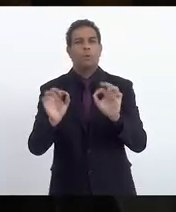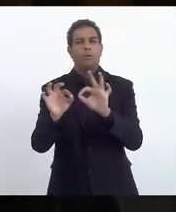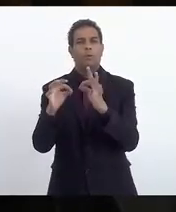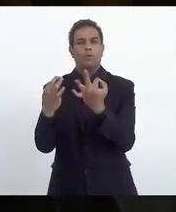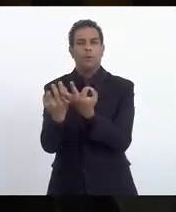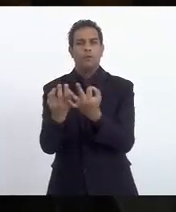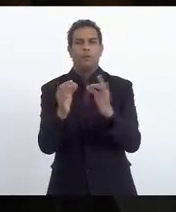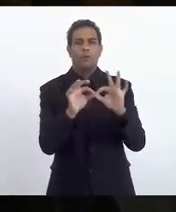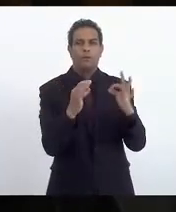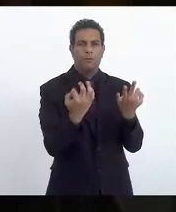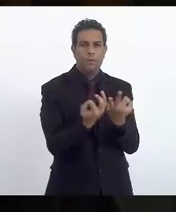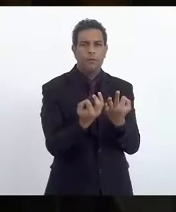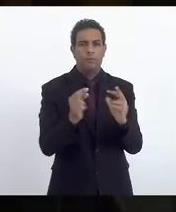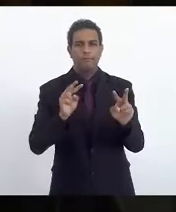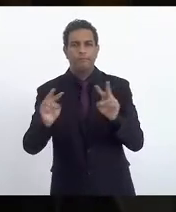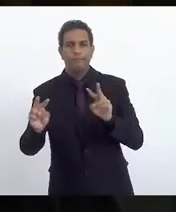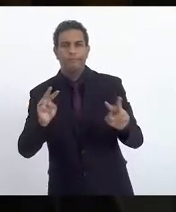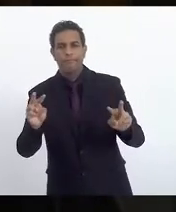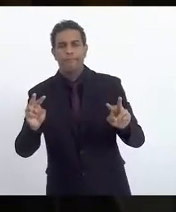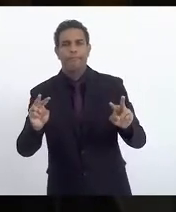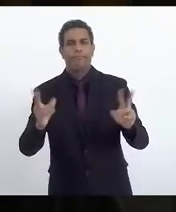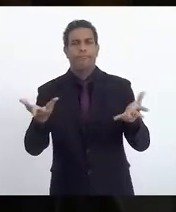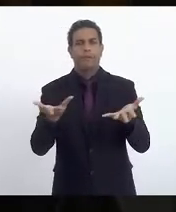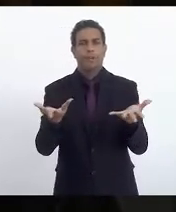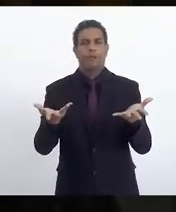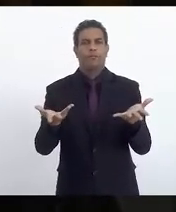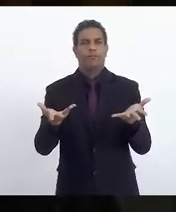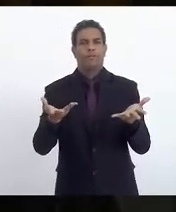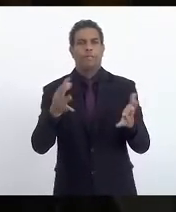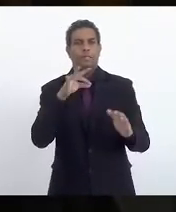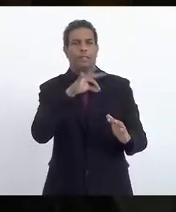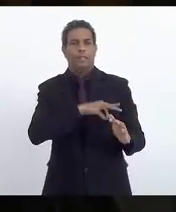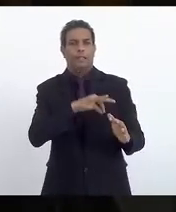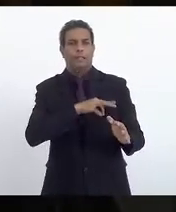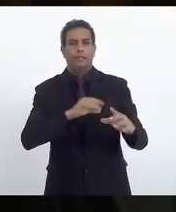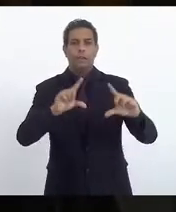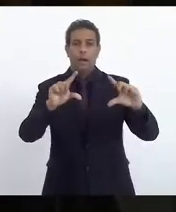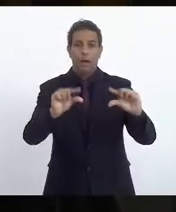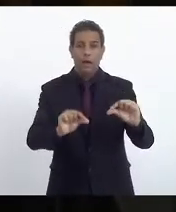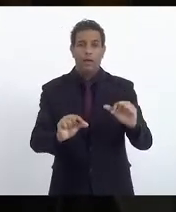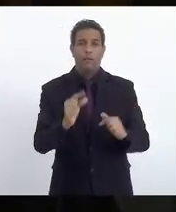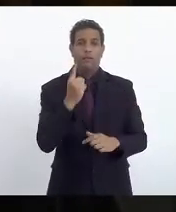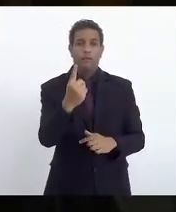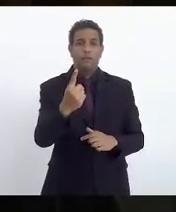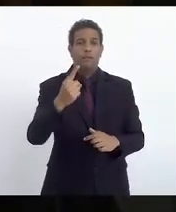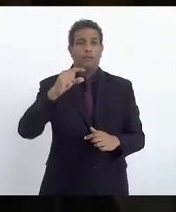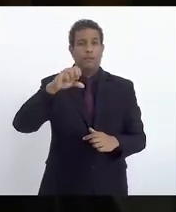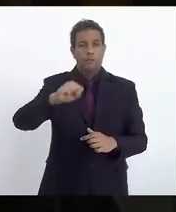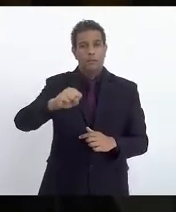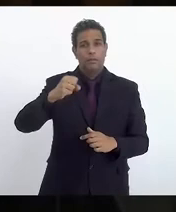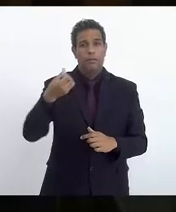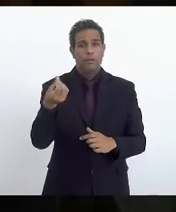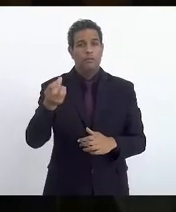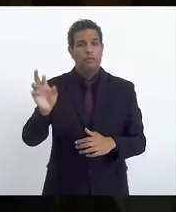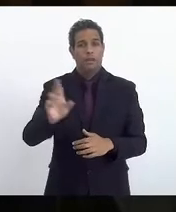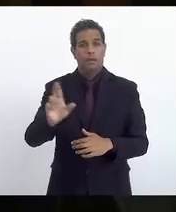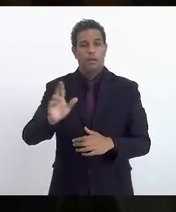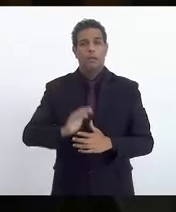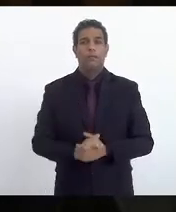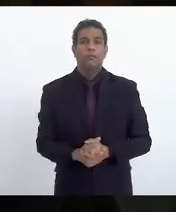famílias que ganham de renda familiar menos de 178 reais